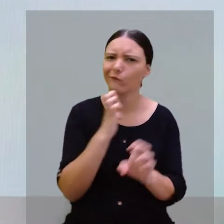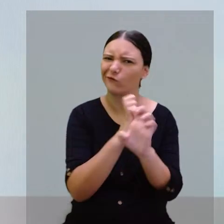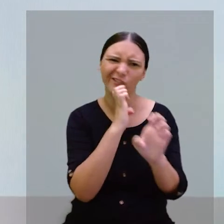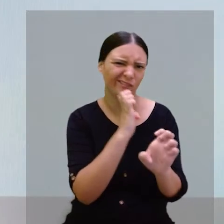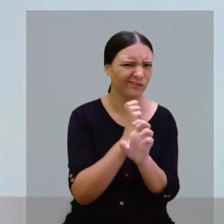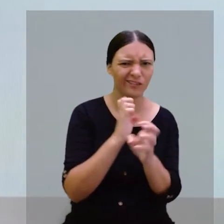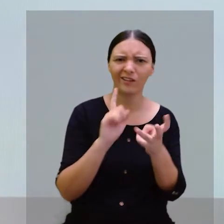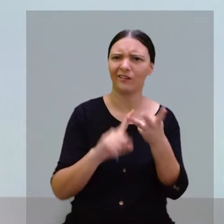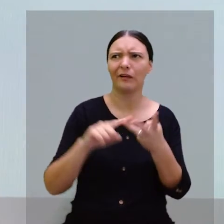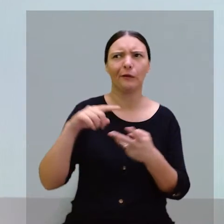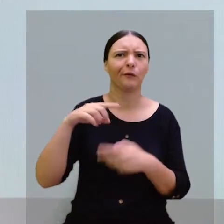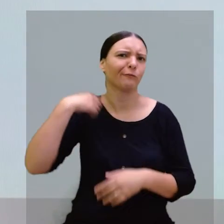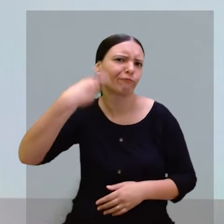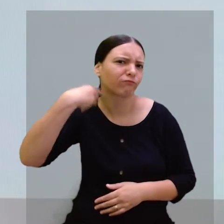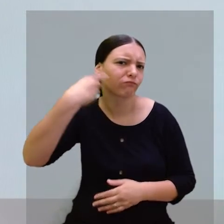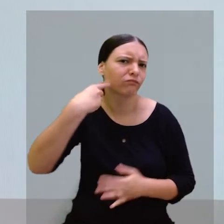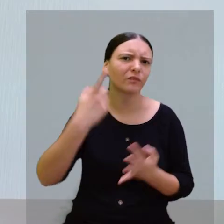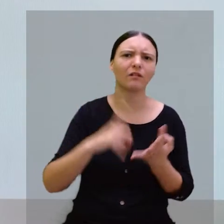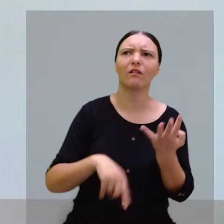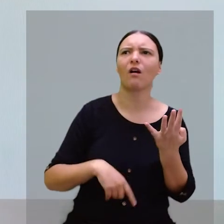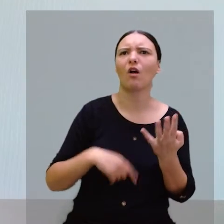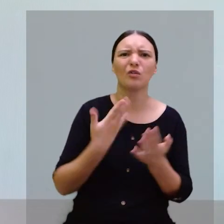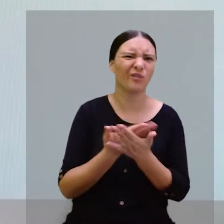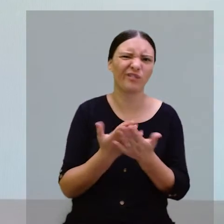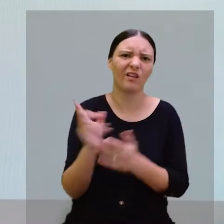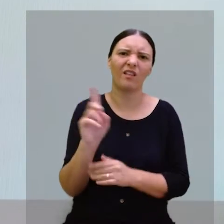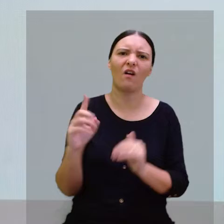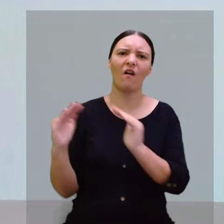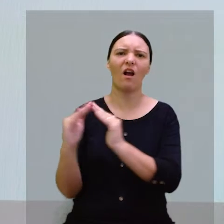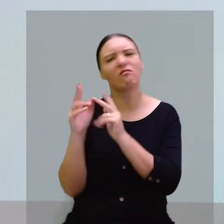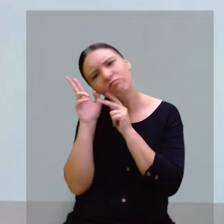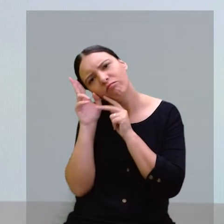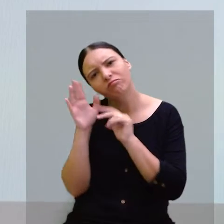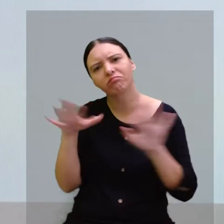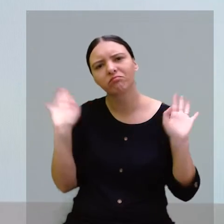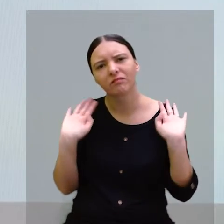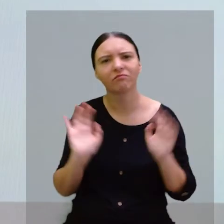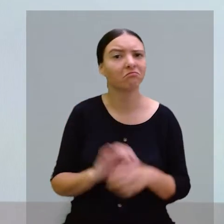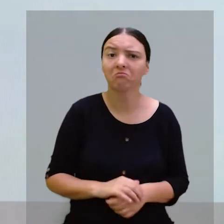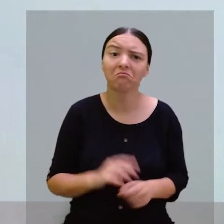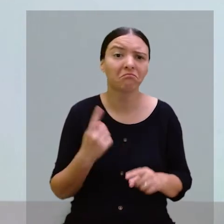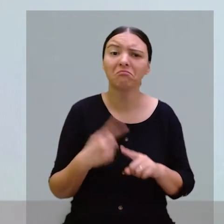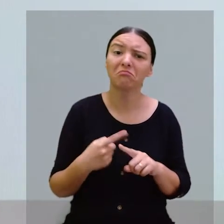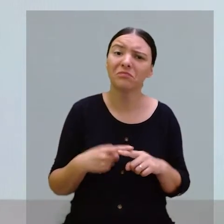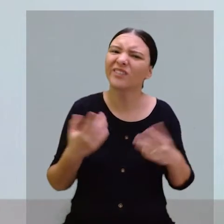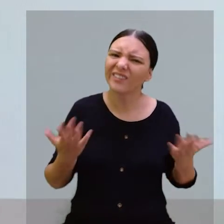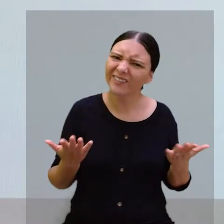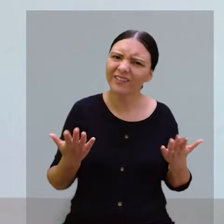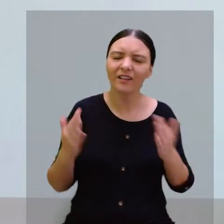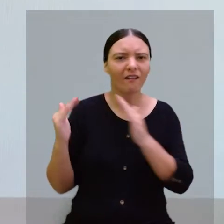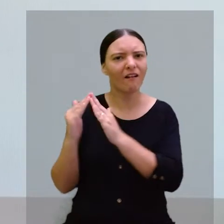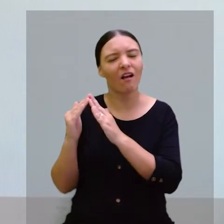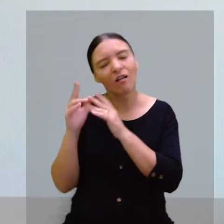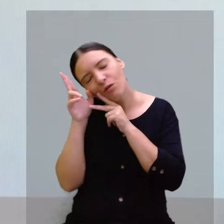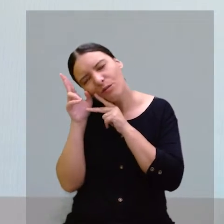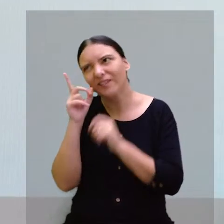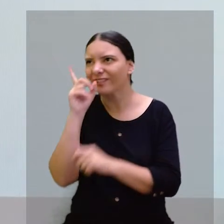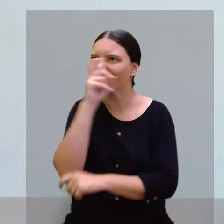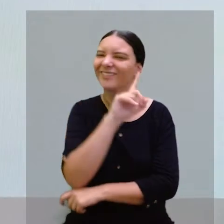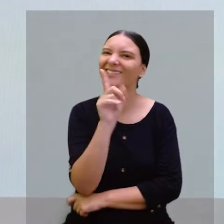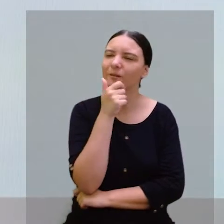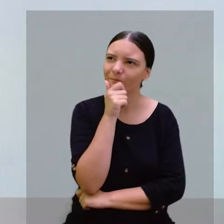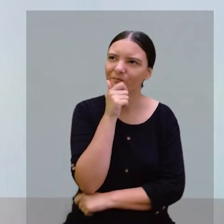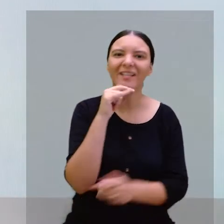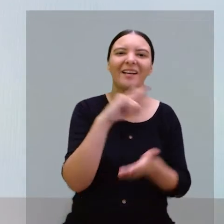engenheiro, fazer direito, ou não estudar, ficar em casa dormindo. Enfim, por que se ficar em casa dormindo é mais difícil, né? Acho que não ia dar para